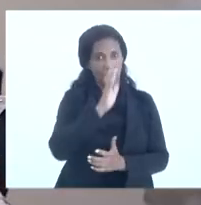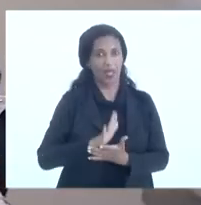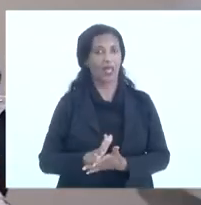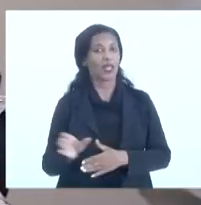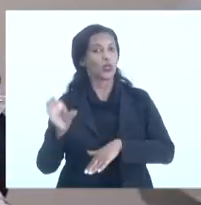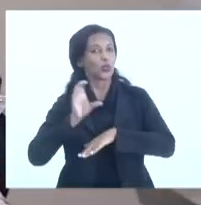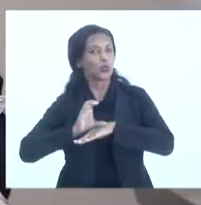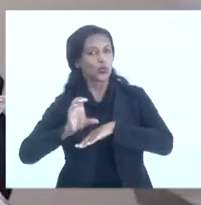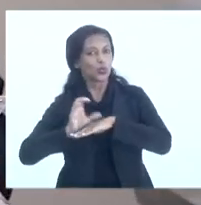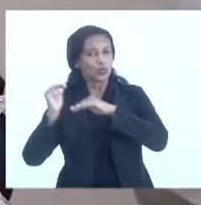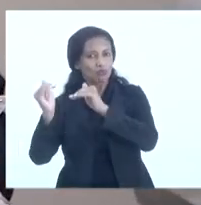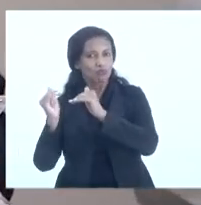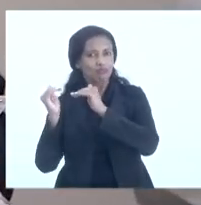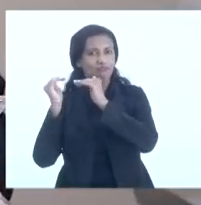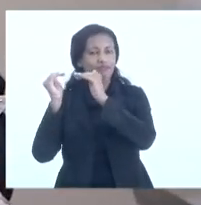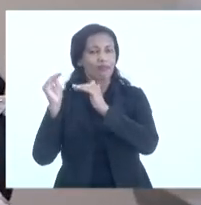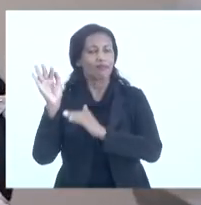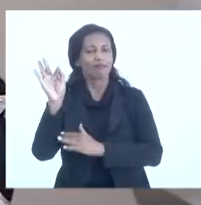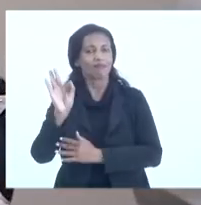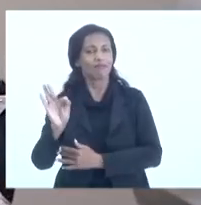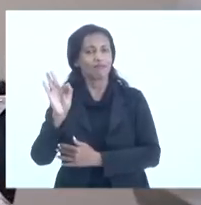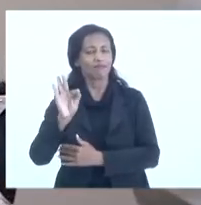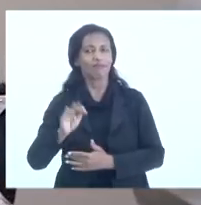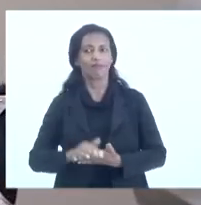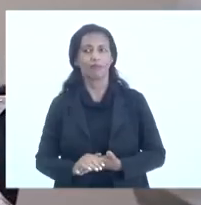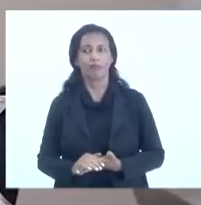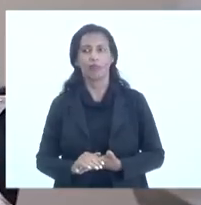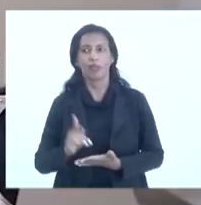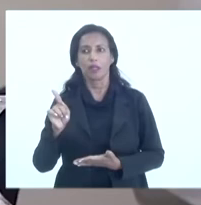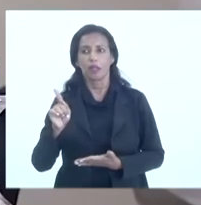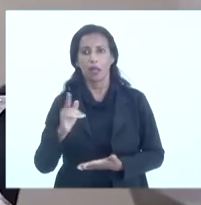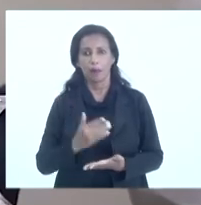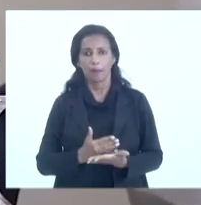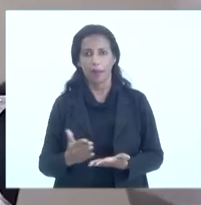cursos superiores, a partir de agosto?